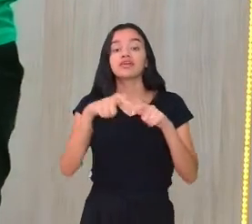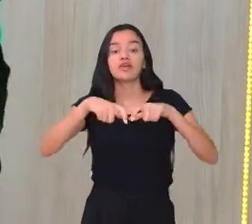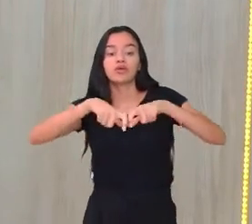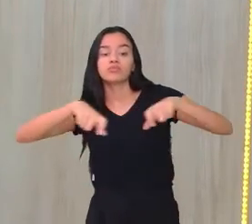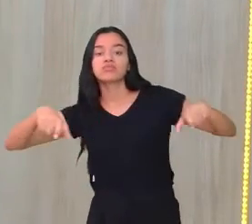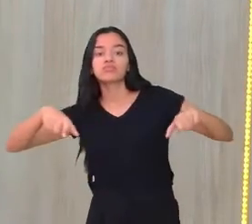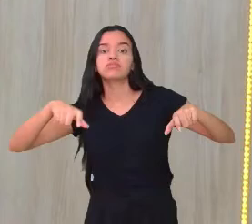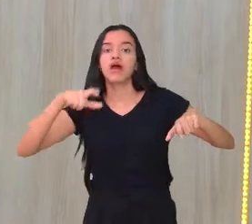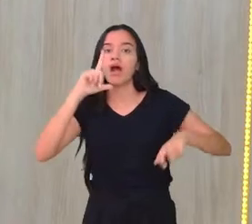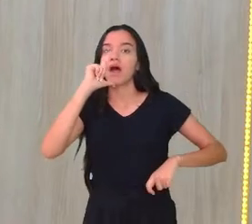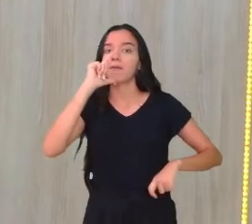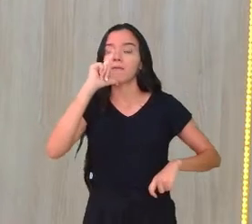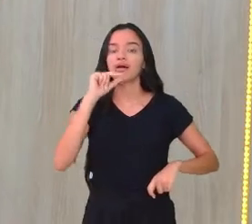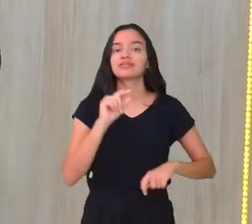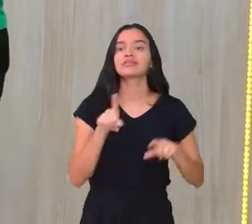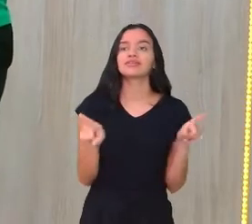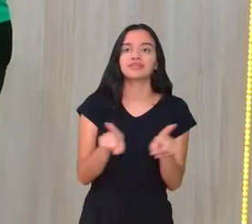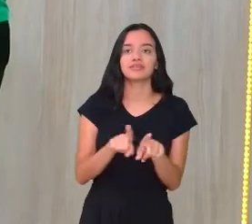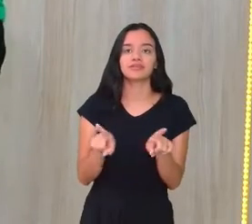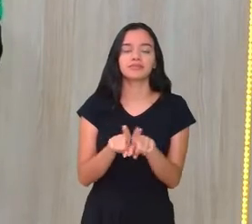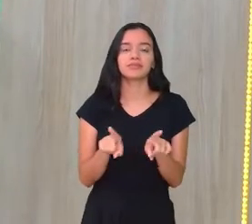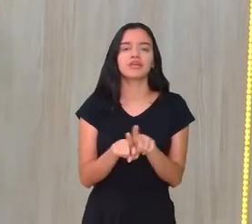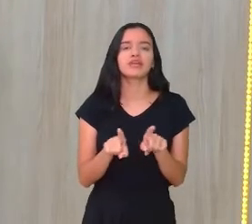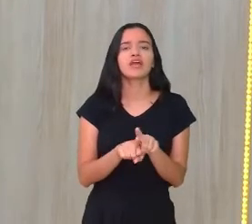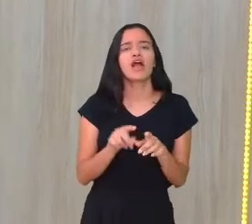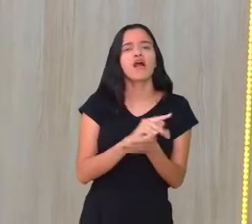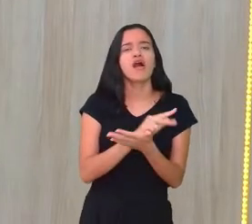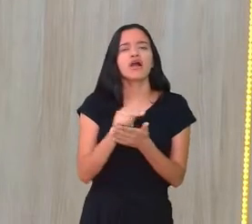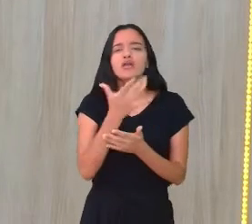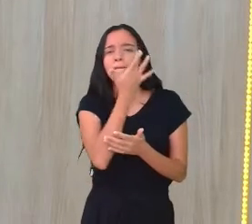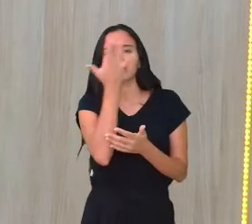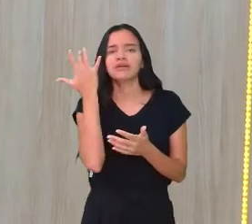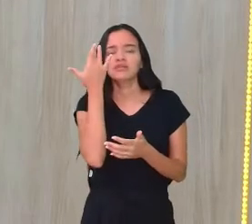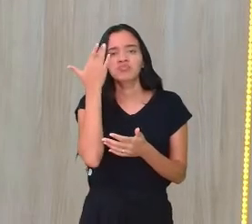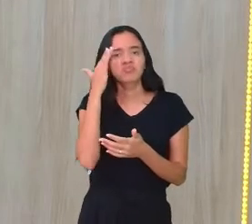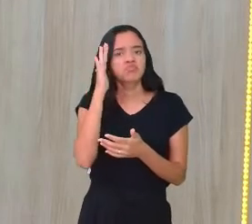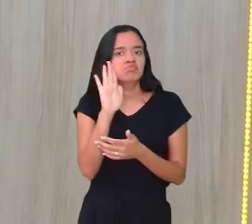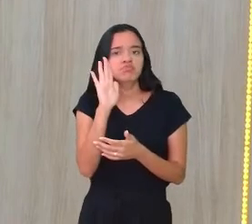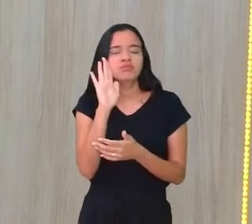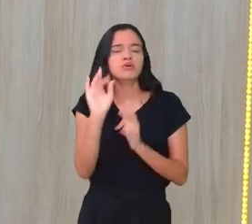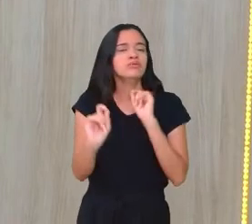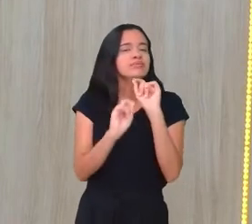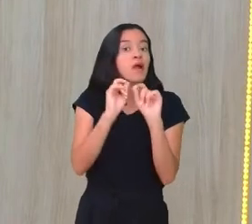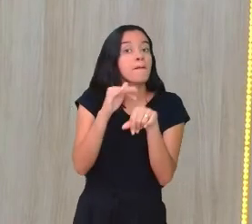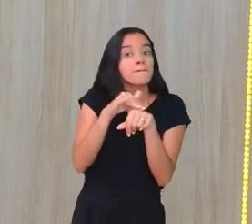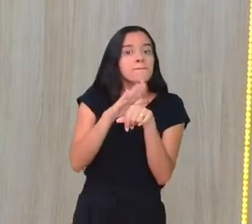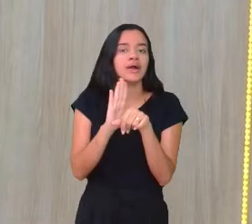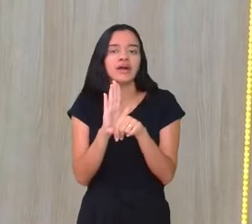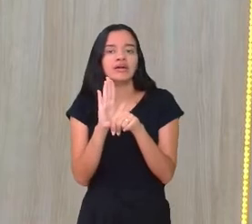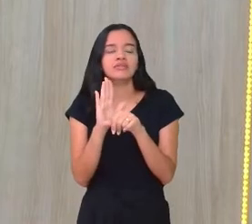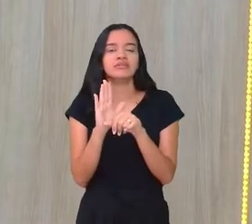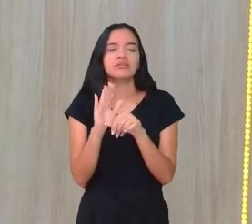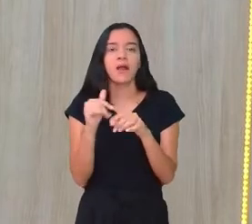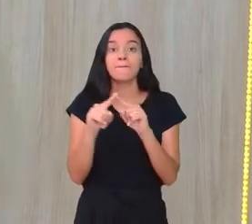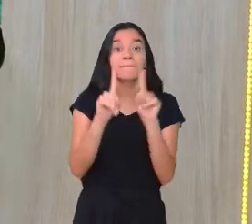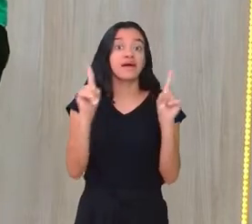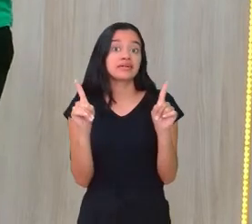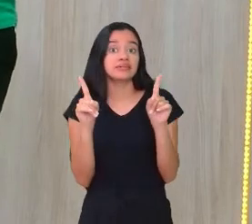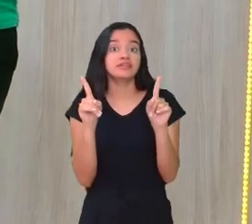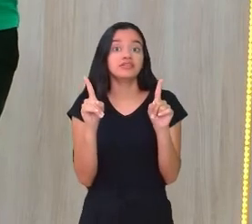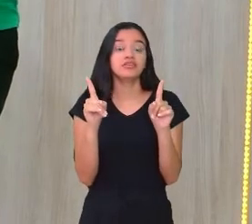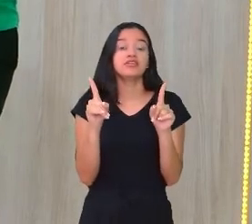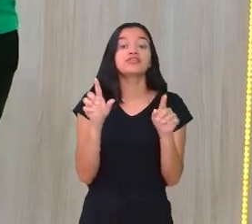saneamento básico. E tem o último aí que muita gente não sabe disso, tá? Mas, ó, saneamento básico também